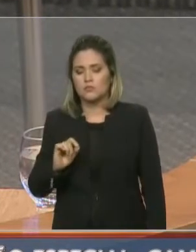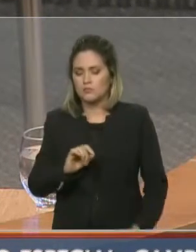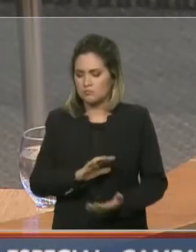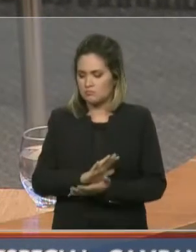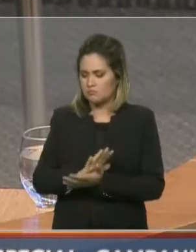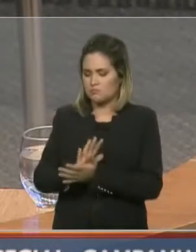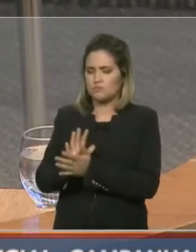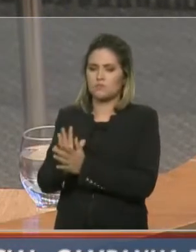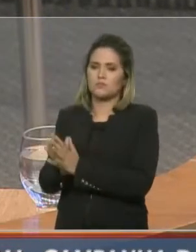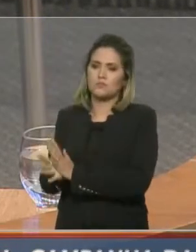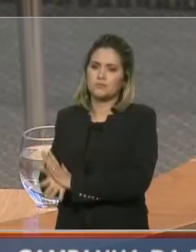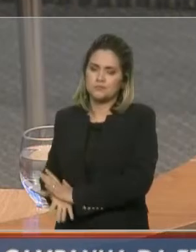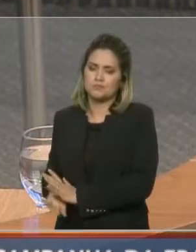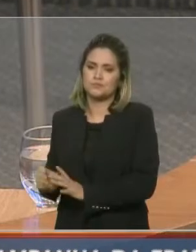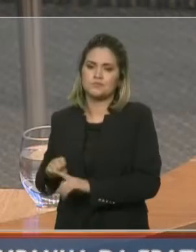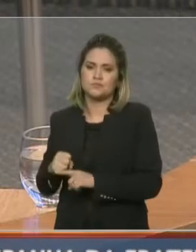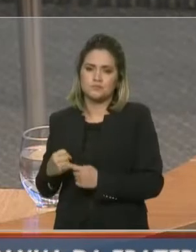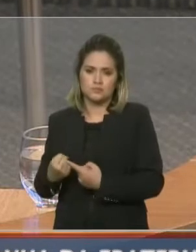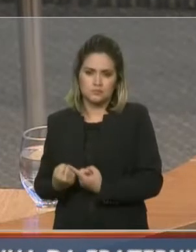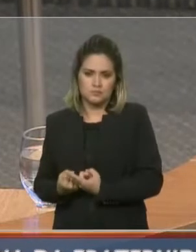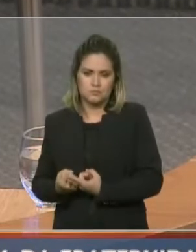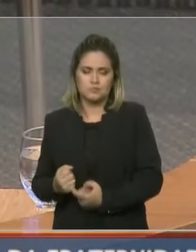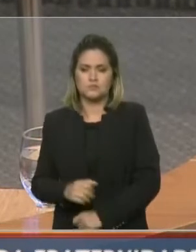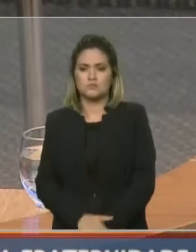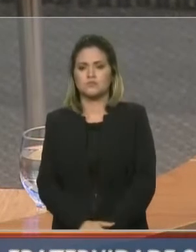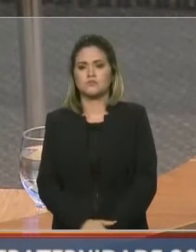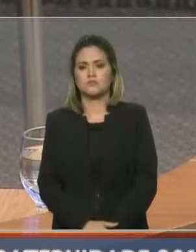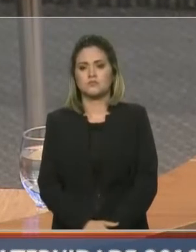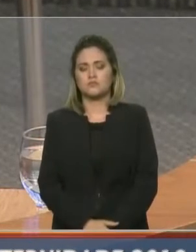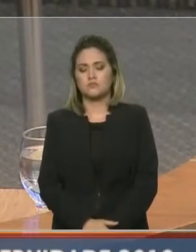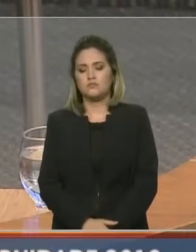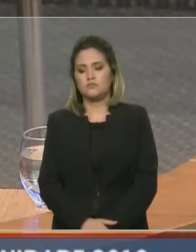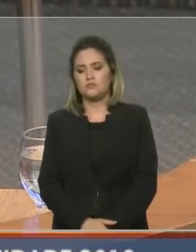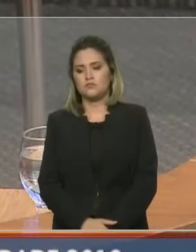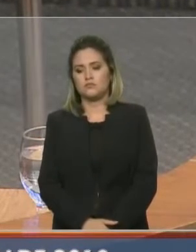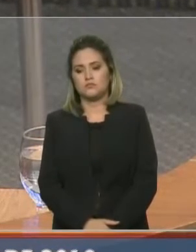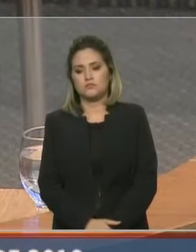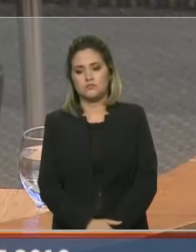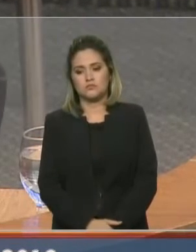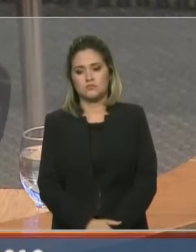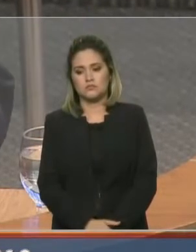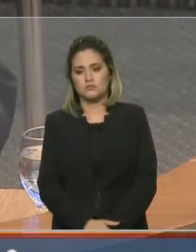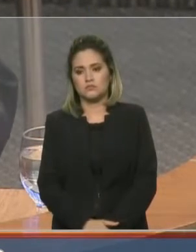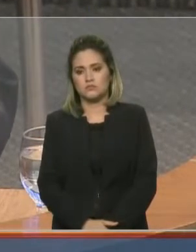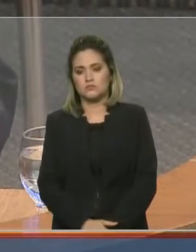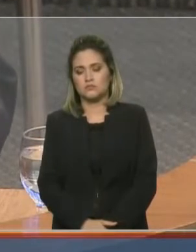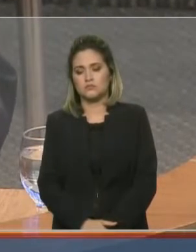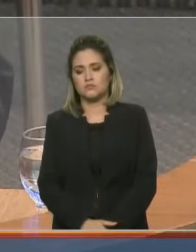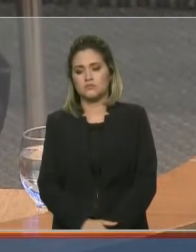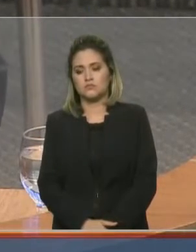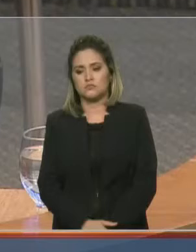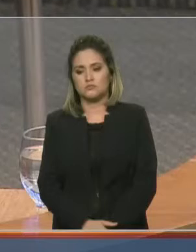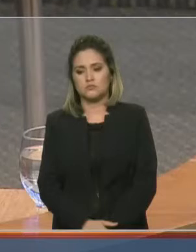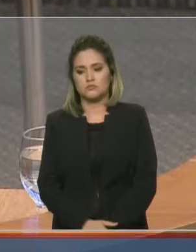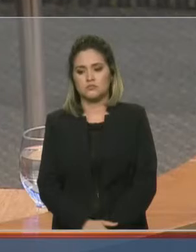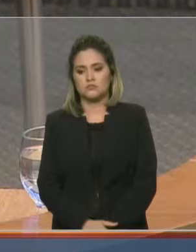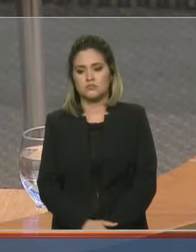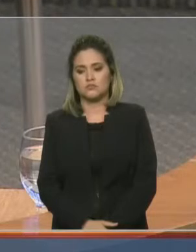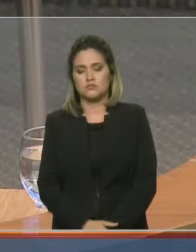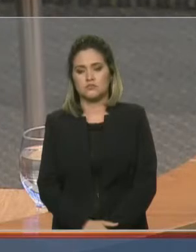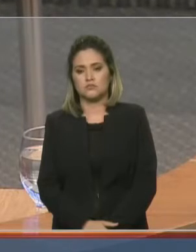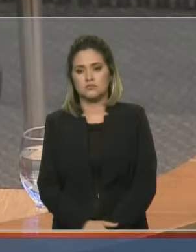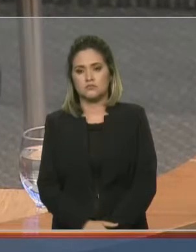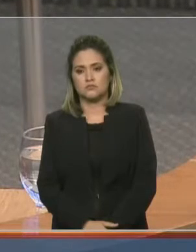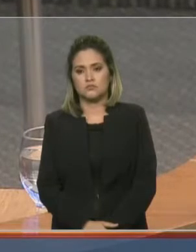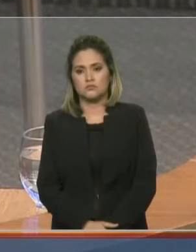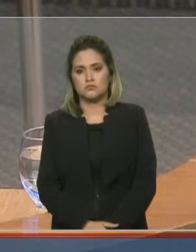excluídas totalmente da sociedade. Então, ele, sendo a palavra encarnada de Deus, que se revela